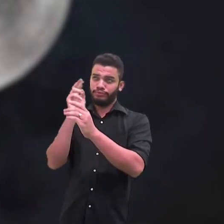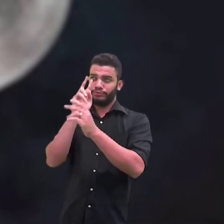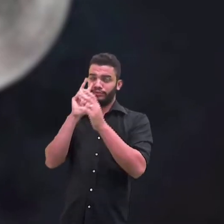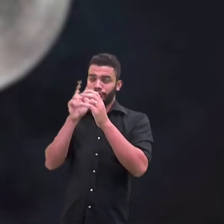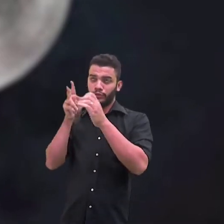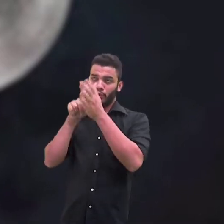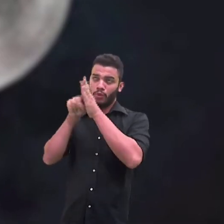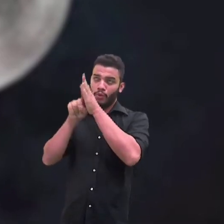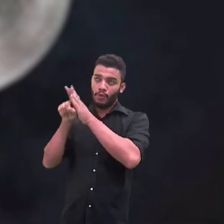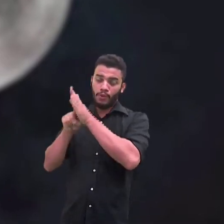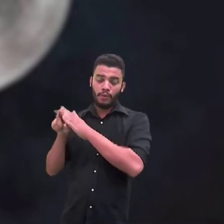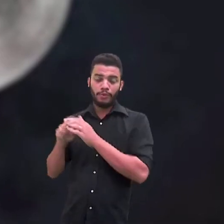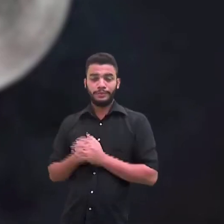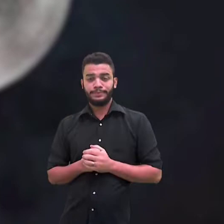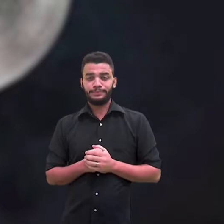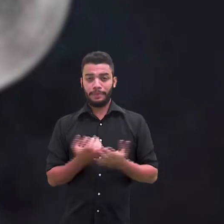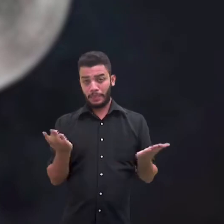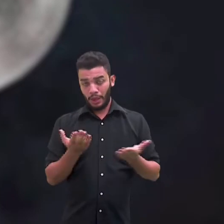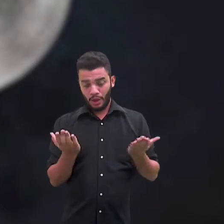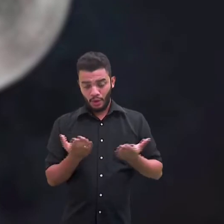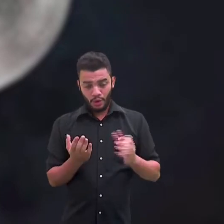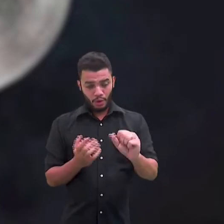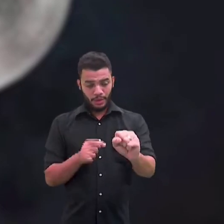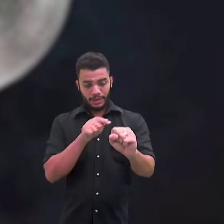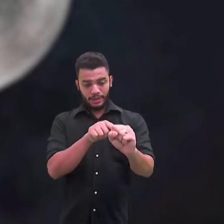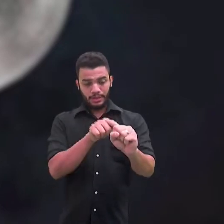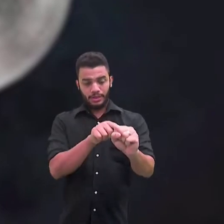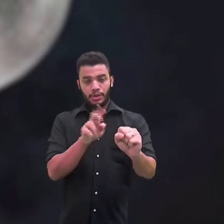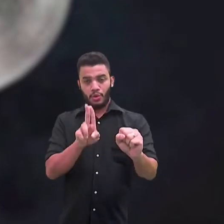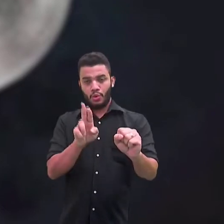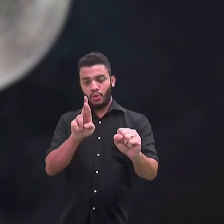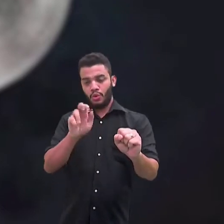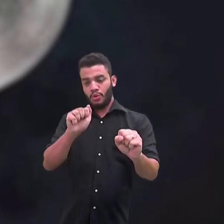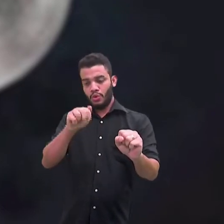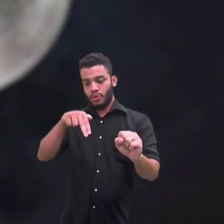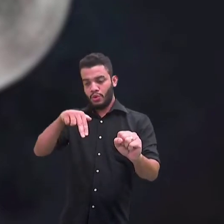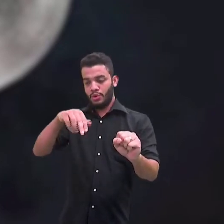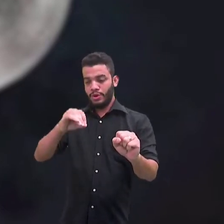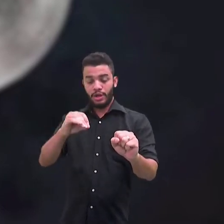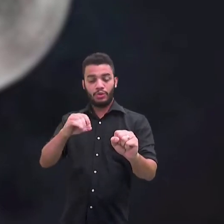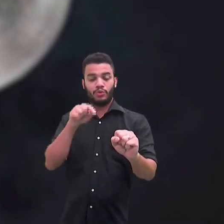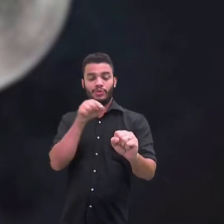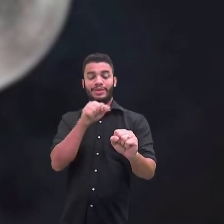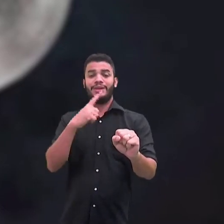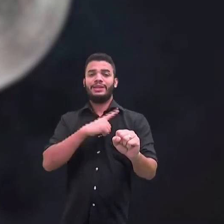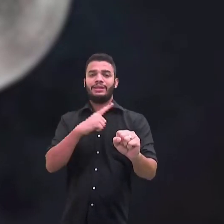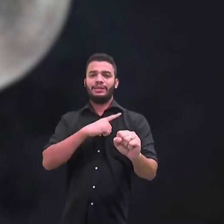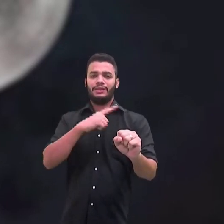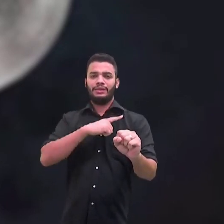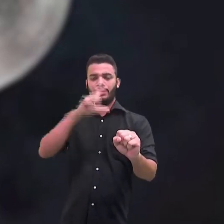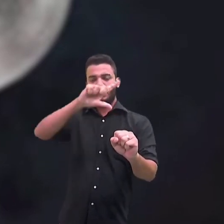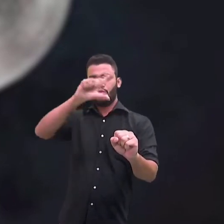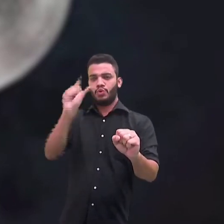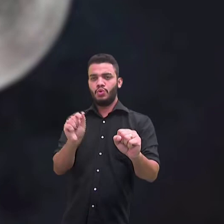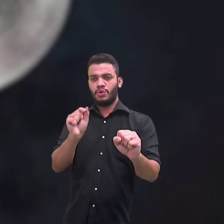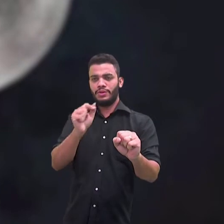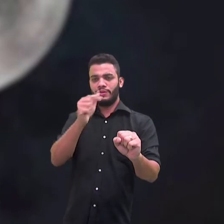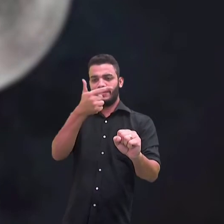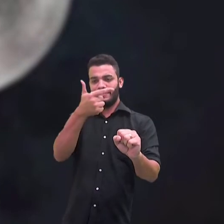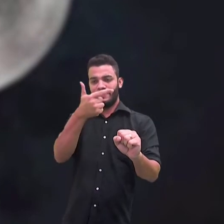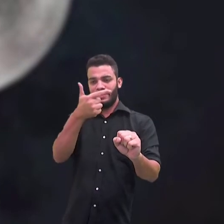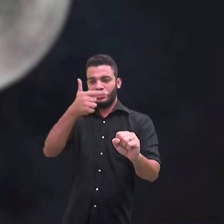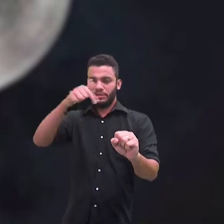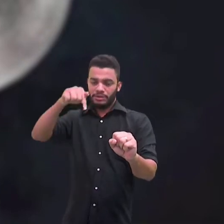27 luas. E olha que interessante, as luas de Urano foram nomeadas em homenagem a personagens clássicas